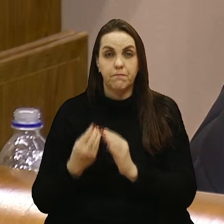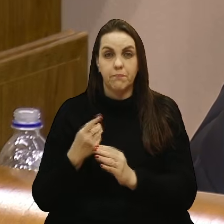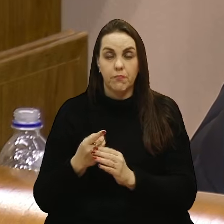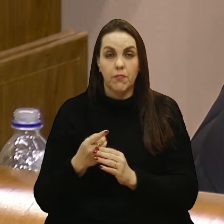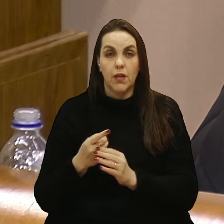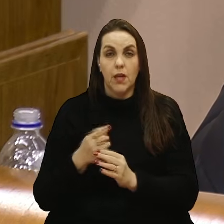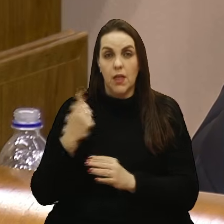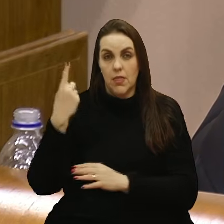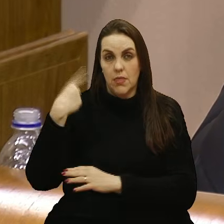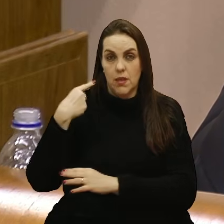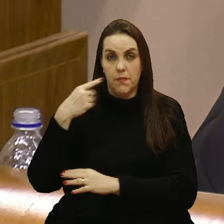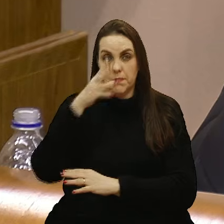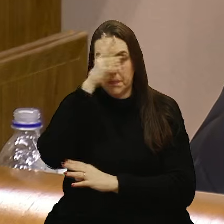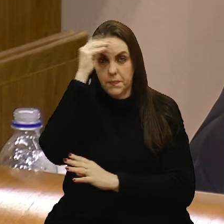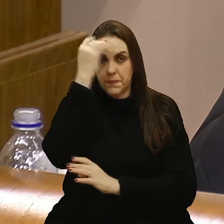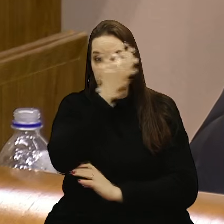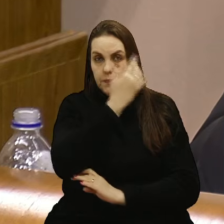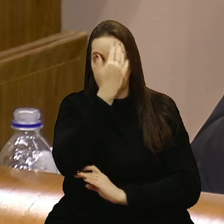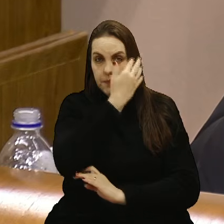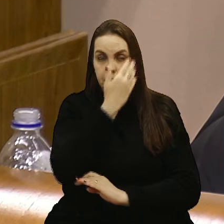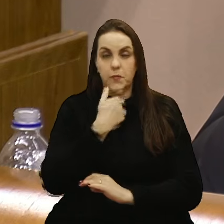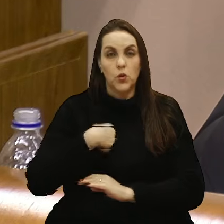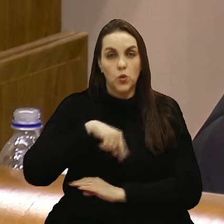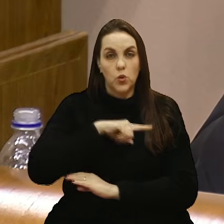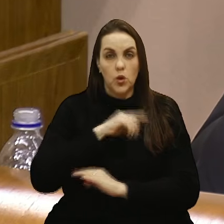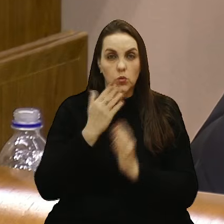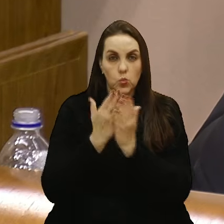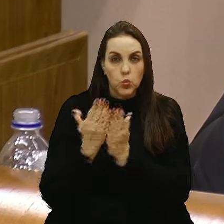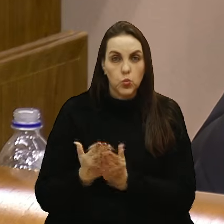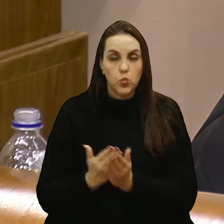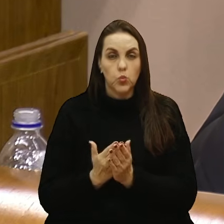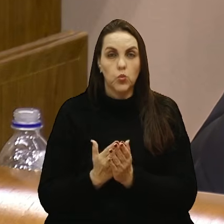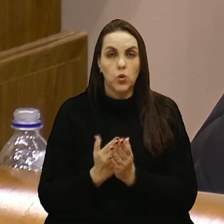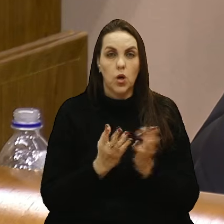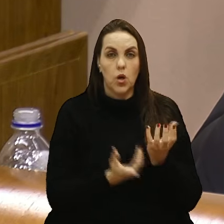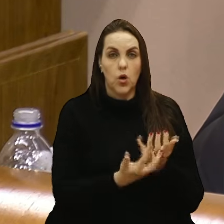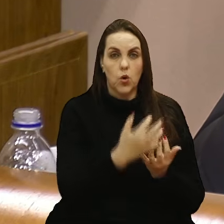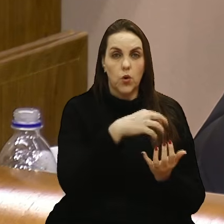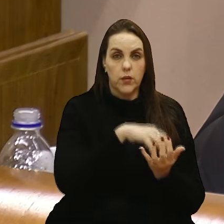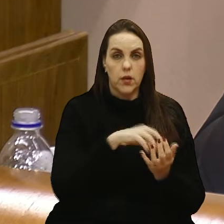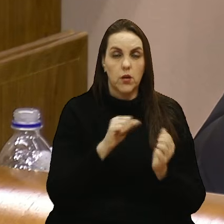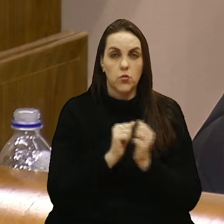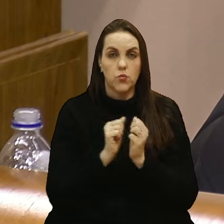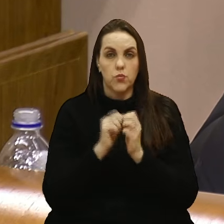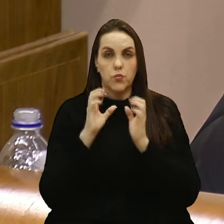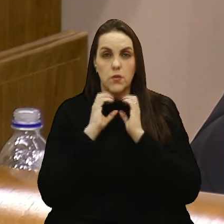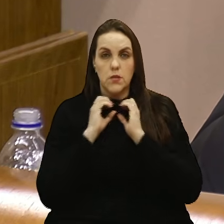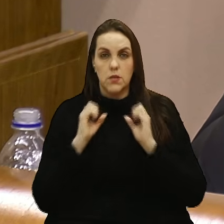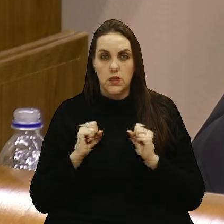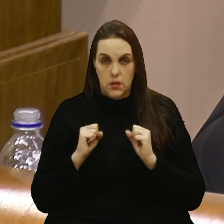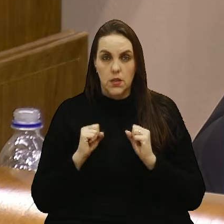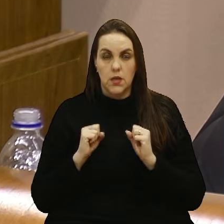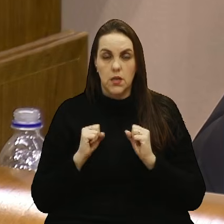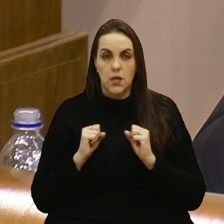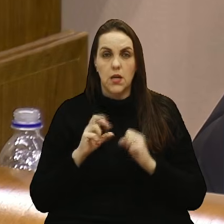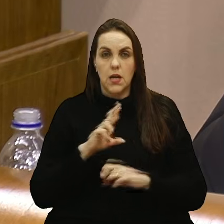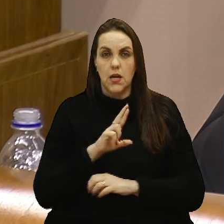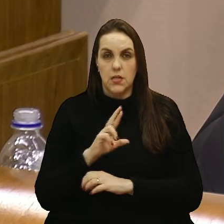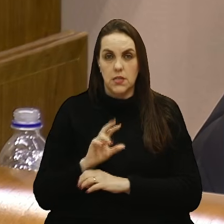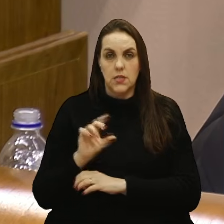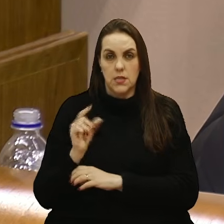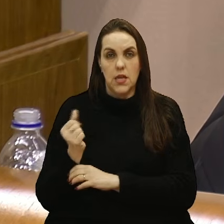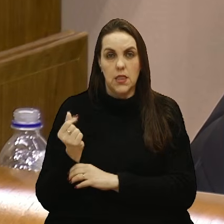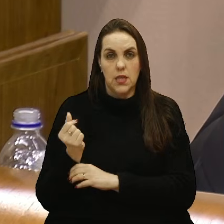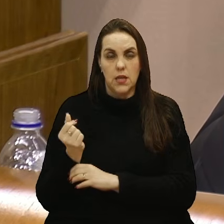Ediló, nós estamos fazendo um estudo, a Codeca, junto com a Secretaria da Receita, exatamente